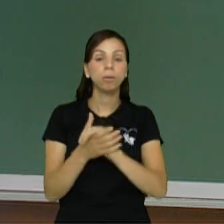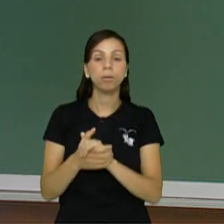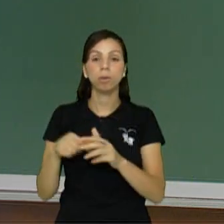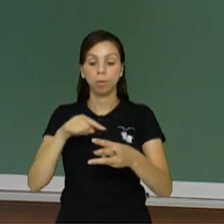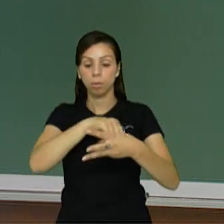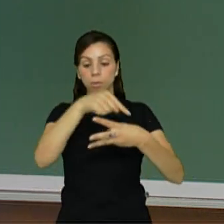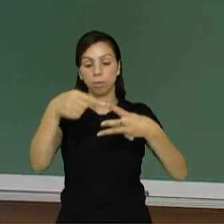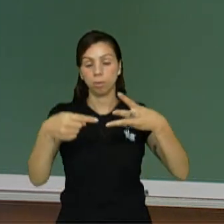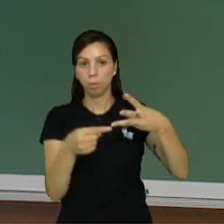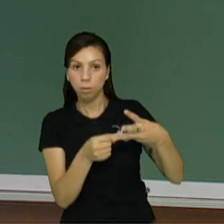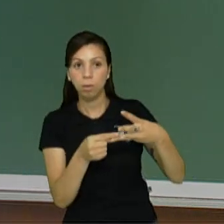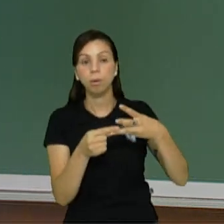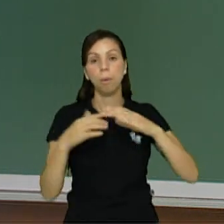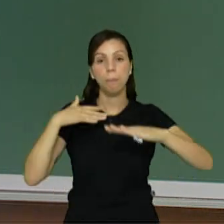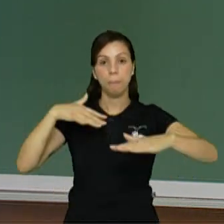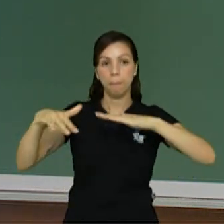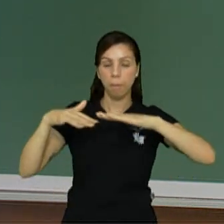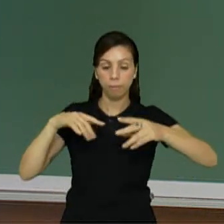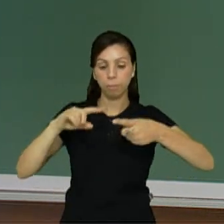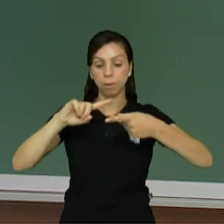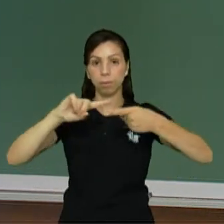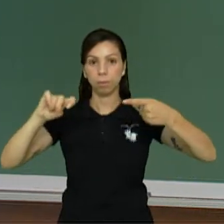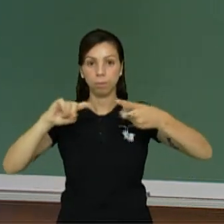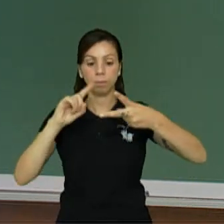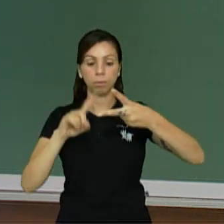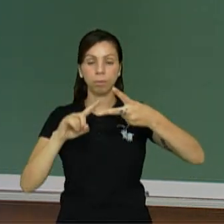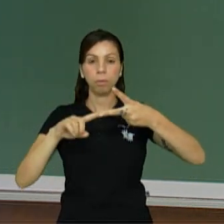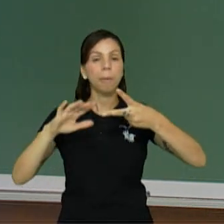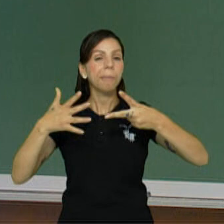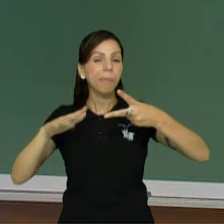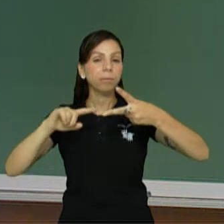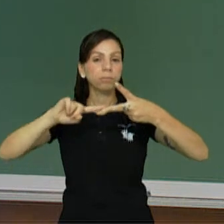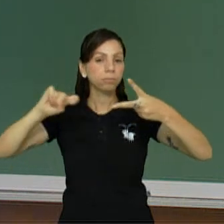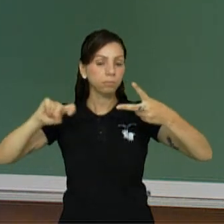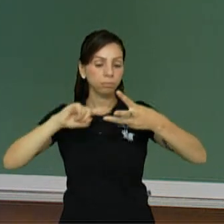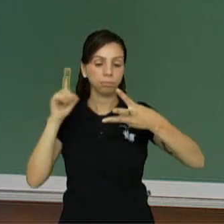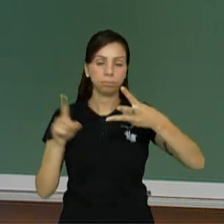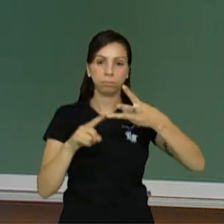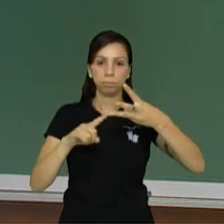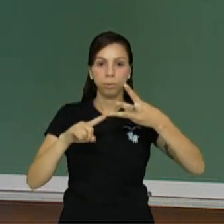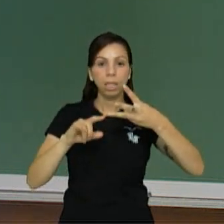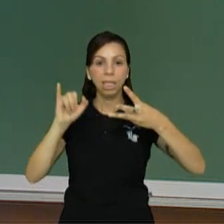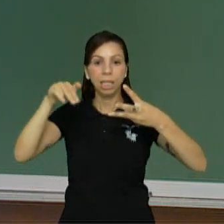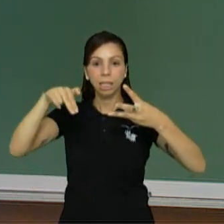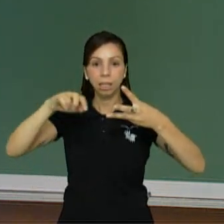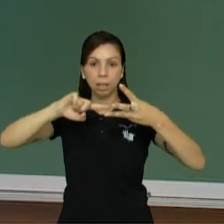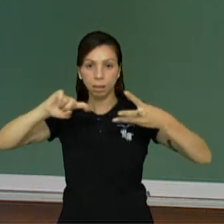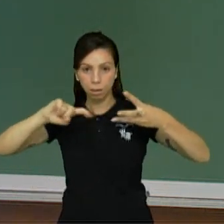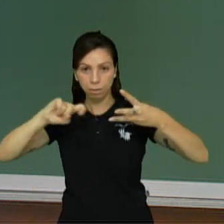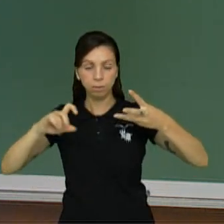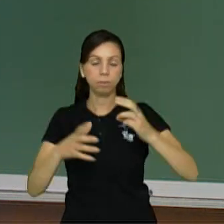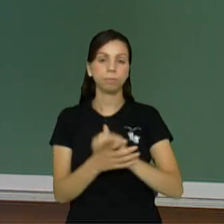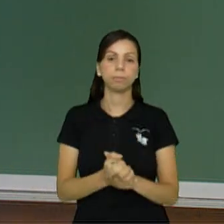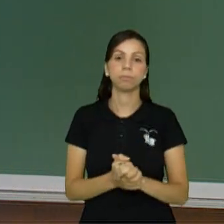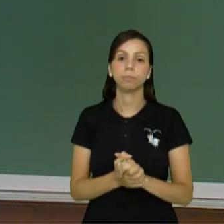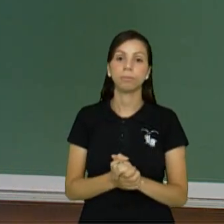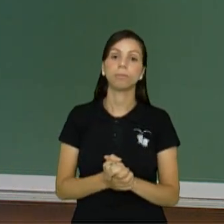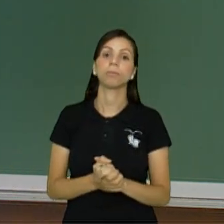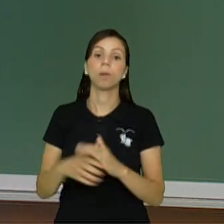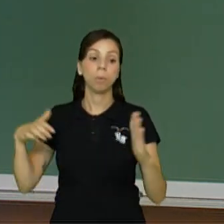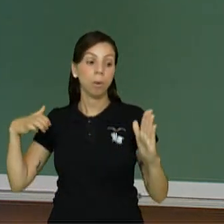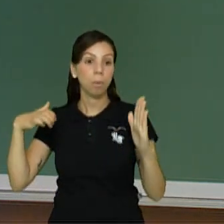três tipos de colisões, na colisão elástica, na parcialmente elástica e na inelástica. Pessoal, a colisão